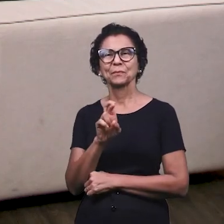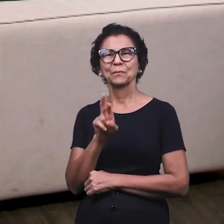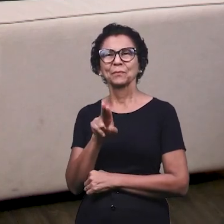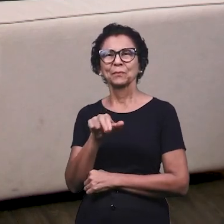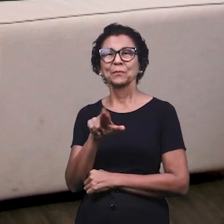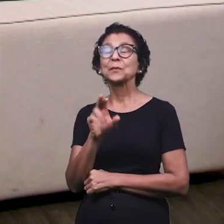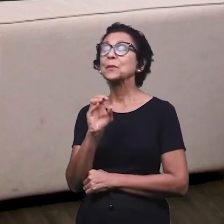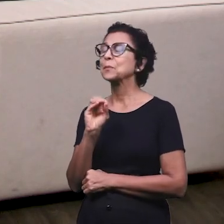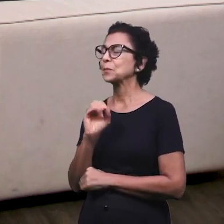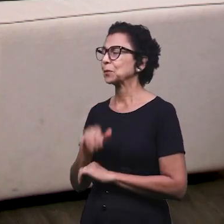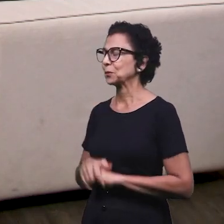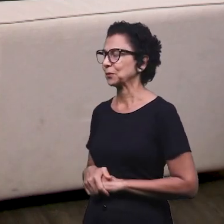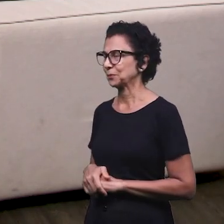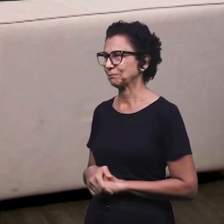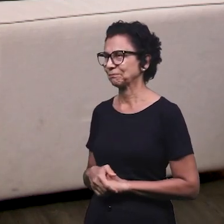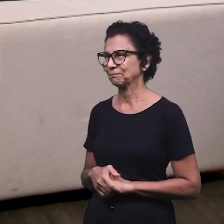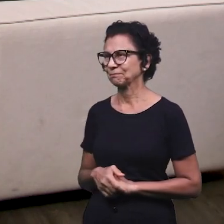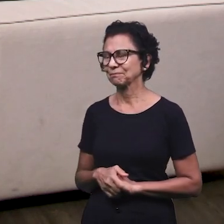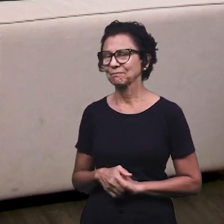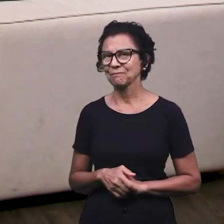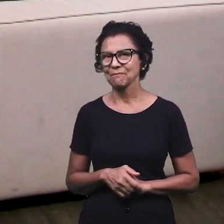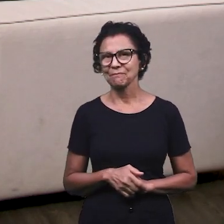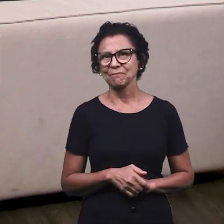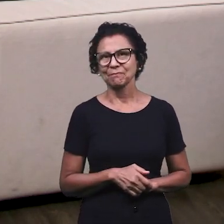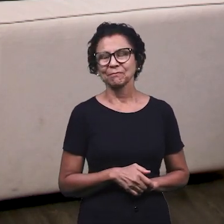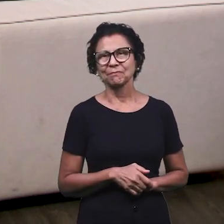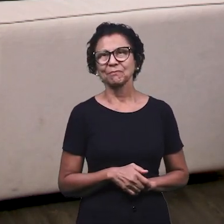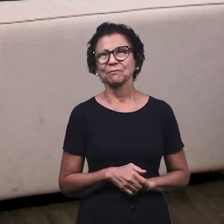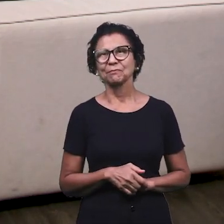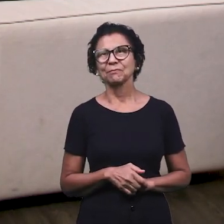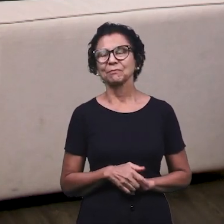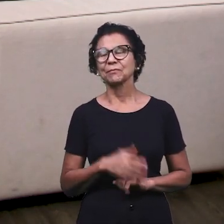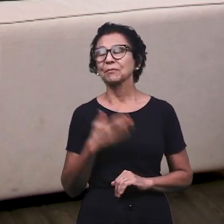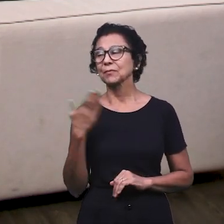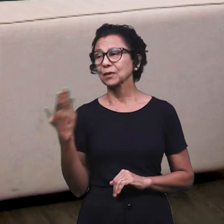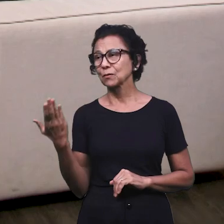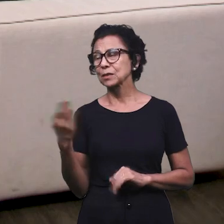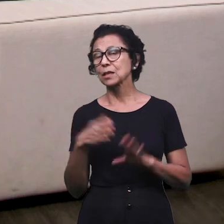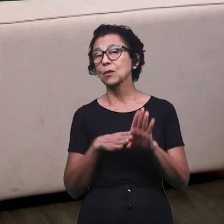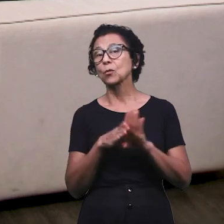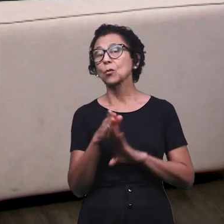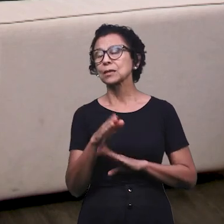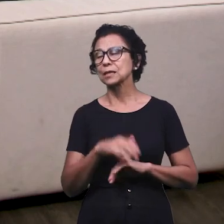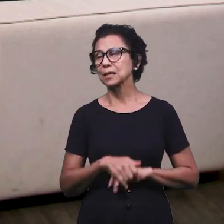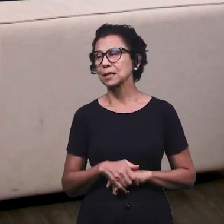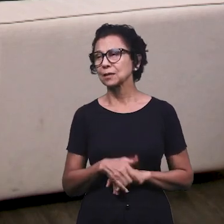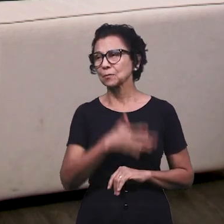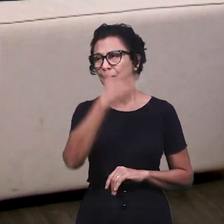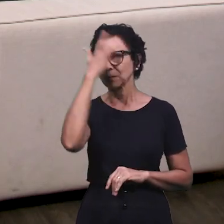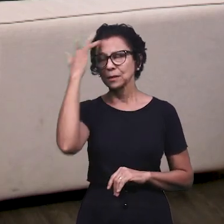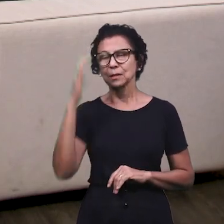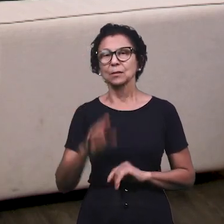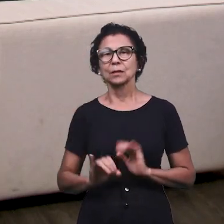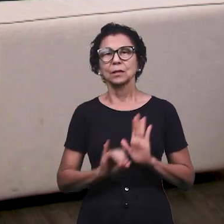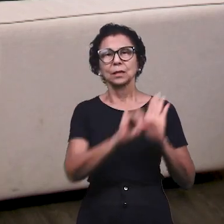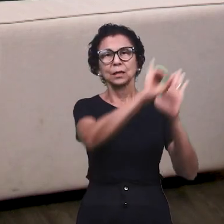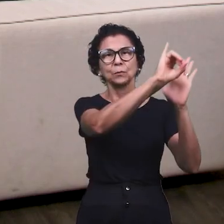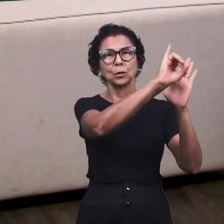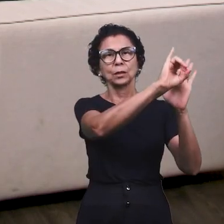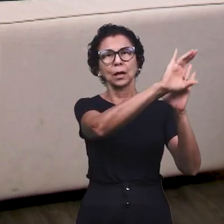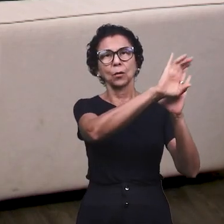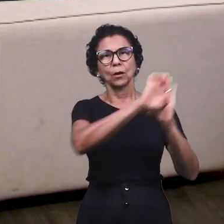o que você, para nós finalizarmos aqui, o que você diria para quem quer importar ou exportar?